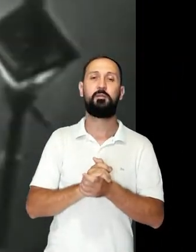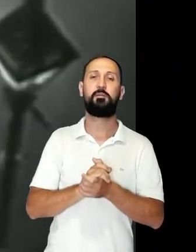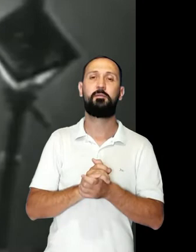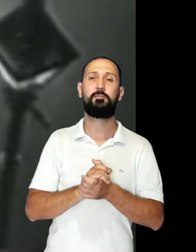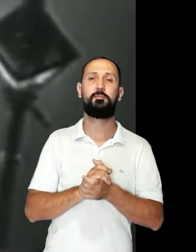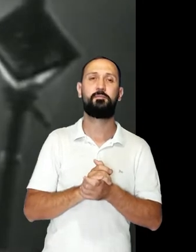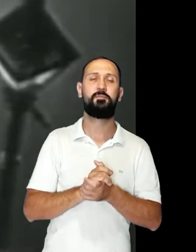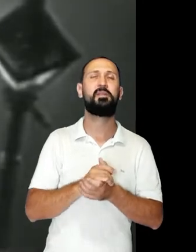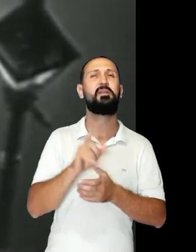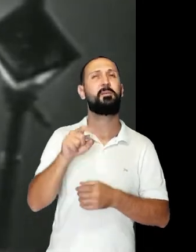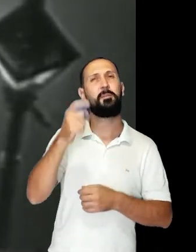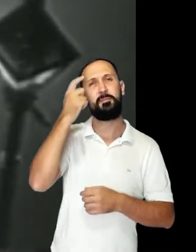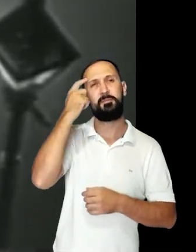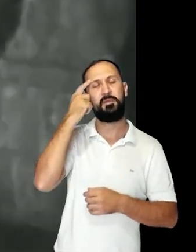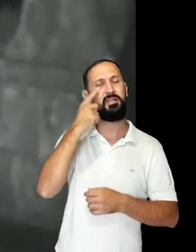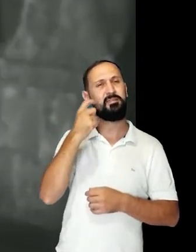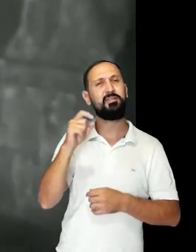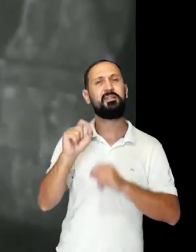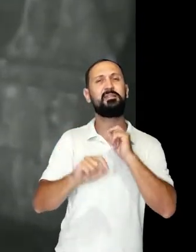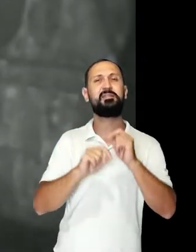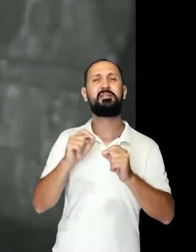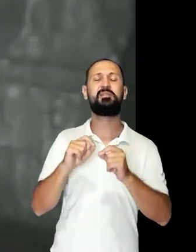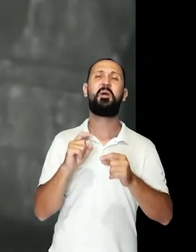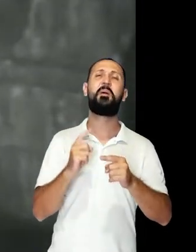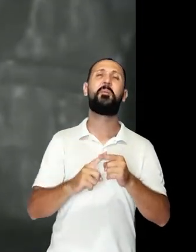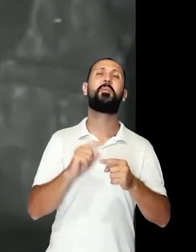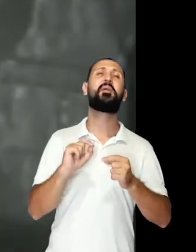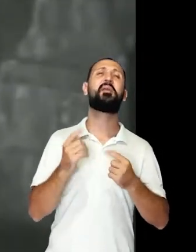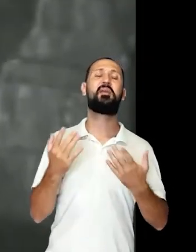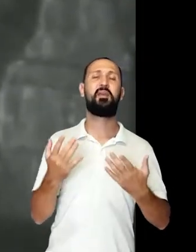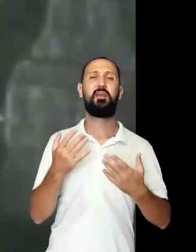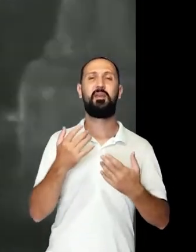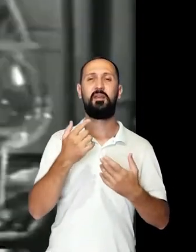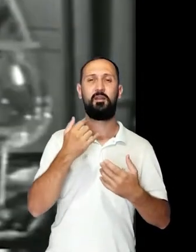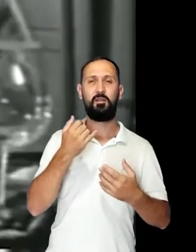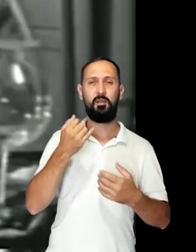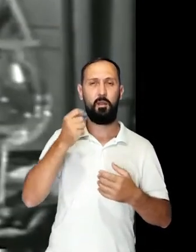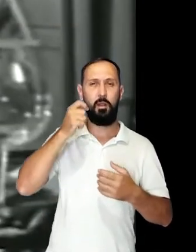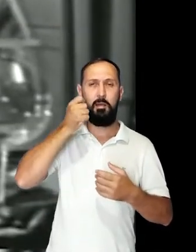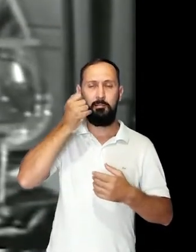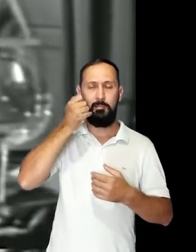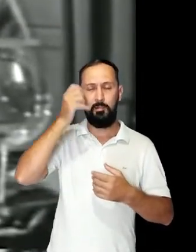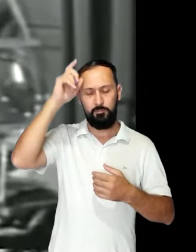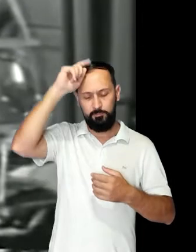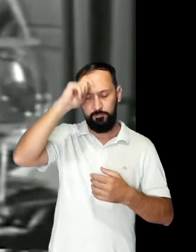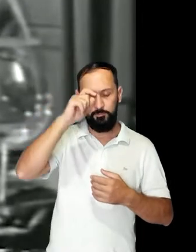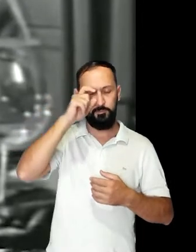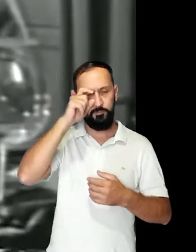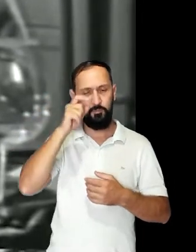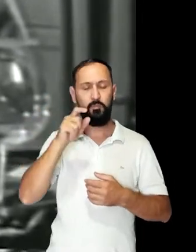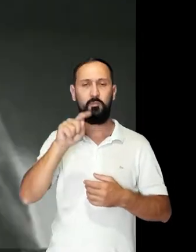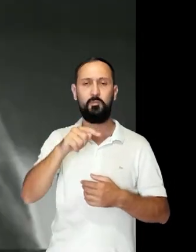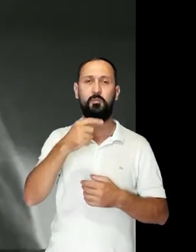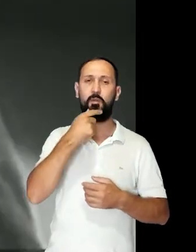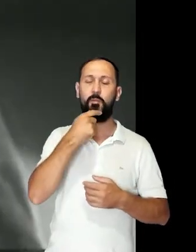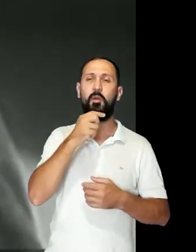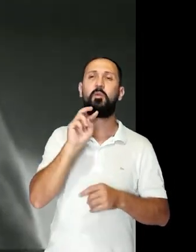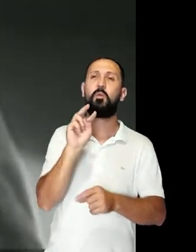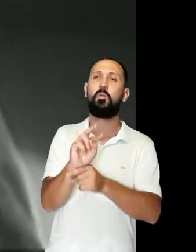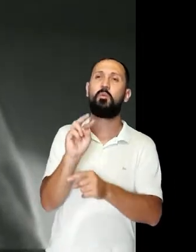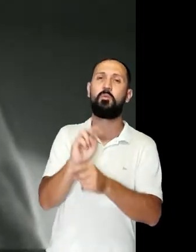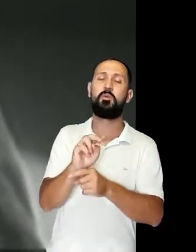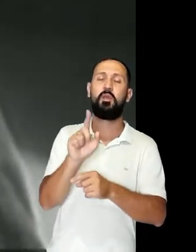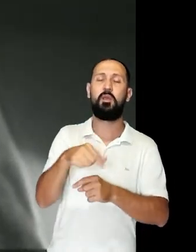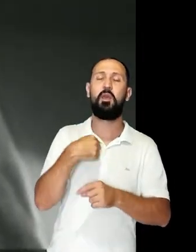Eu achava muito interessante, porque o Sherlock Holmes foi criado por um médico, o